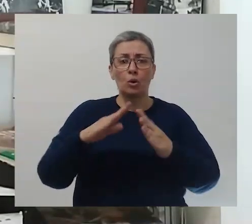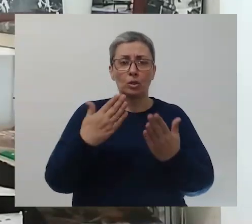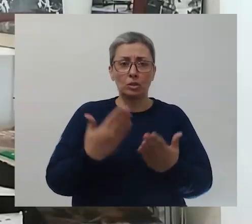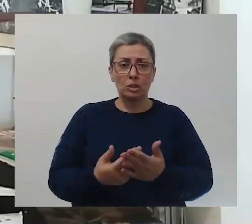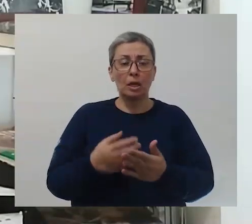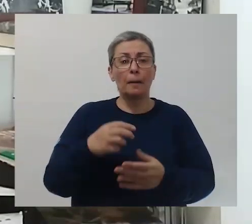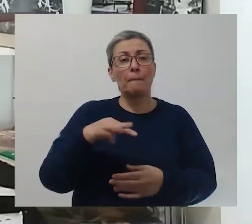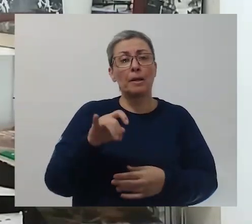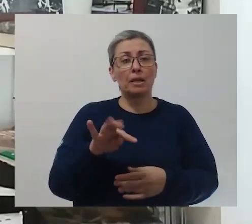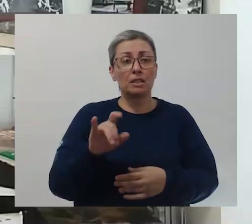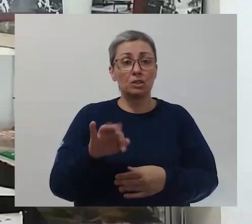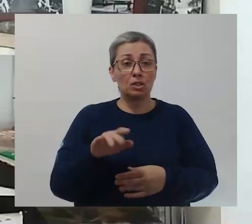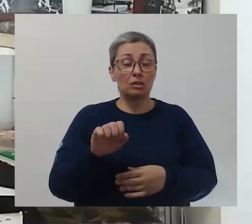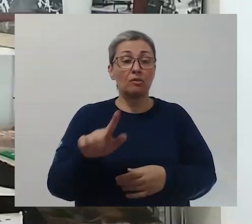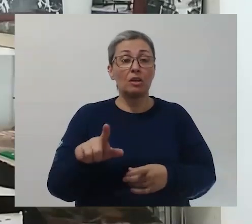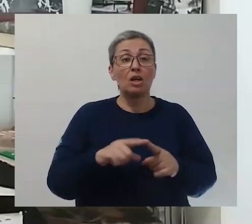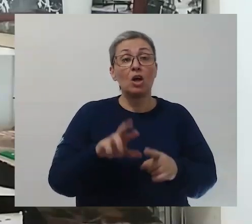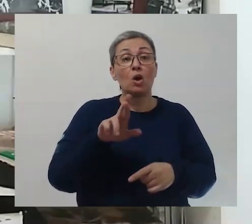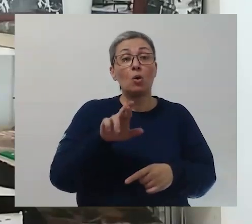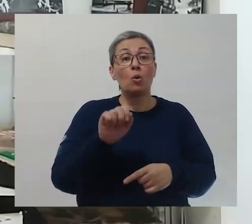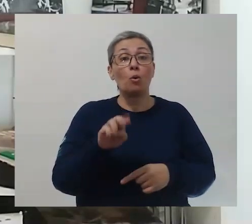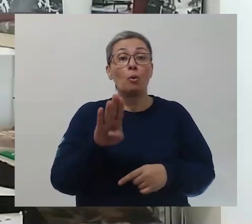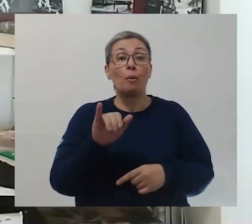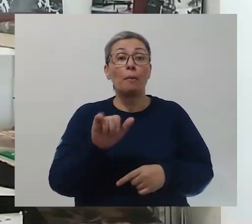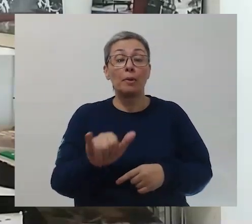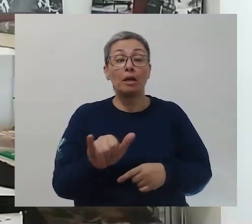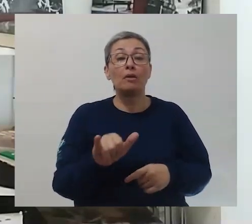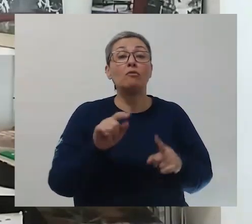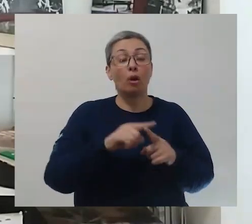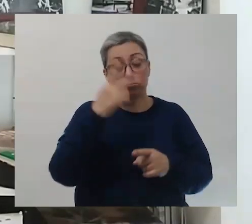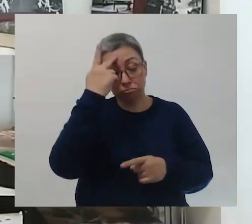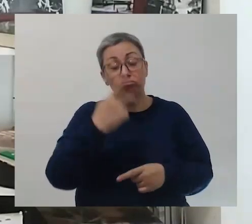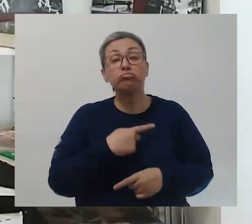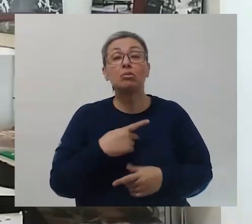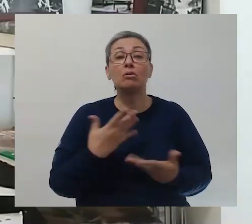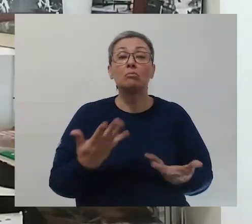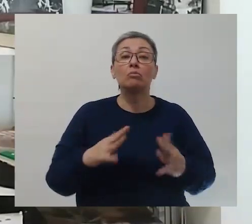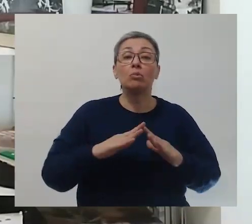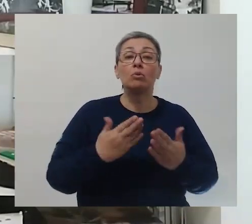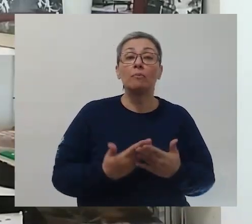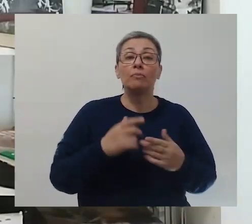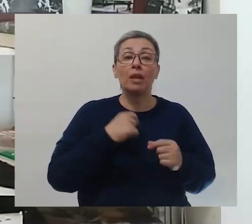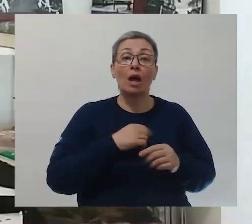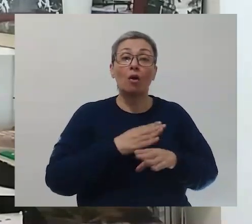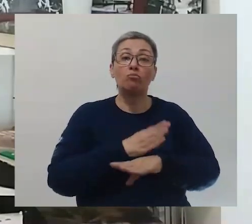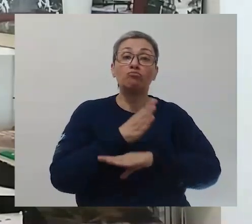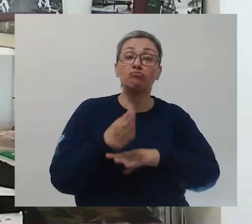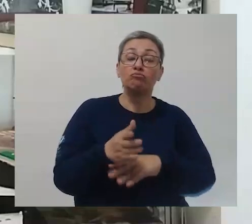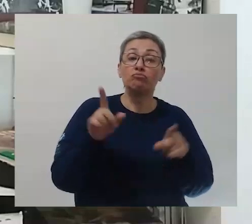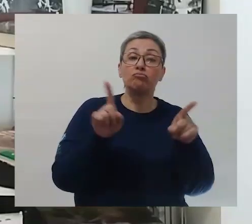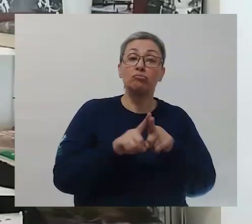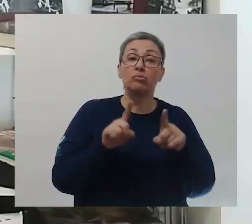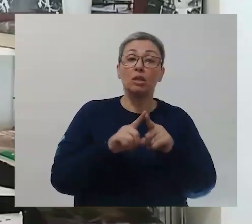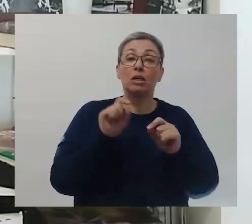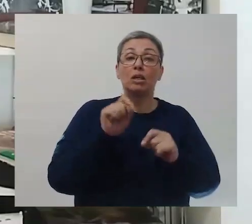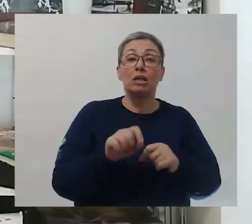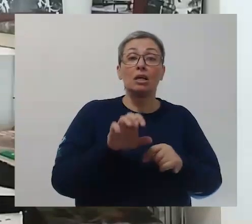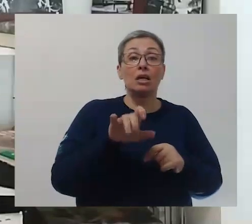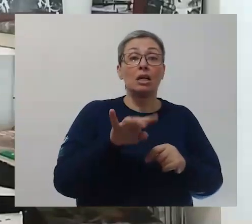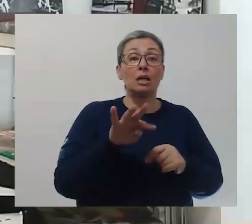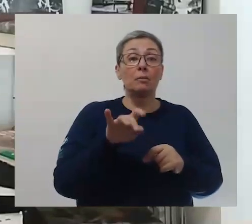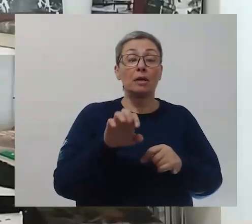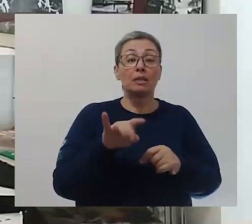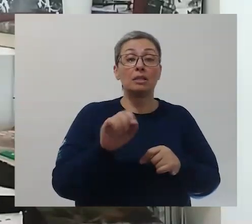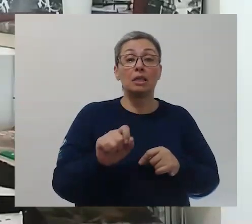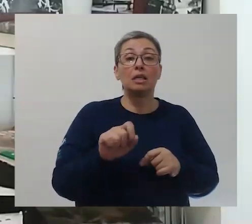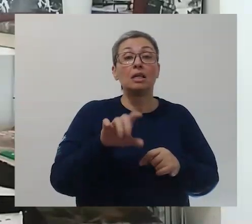escola McDonough e Ruby foi para uma escola por si mesma. Ela foi, então, para a